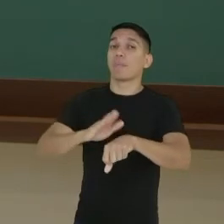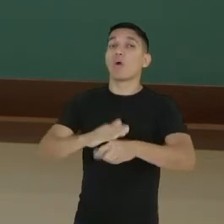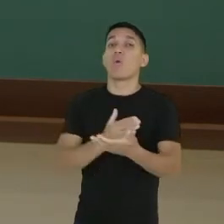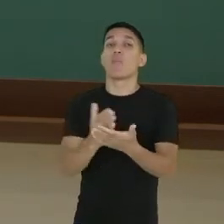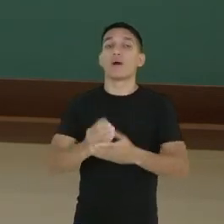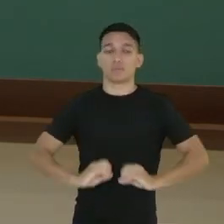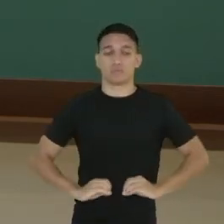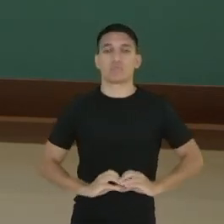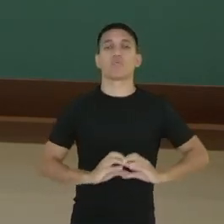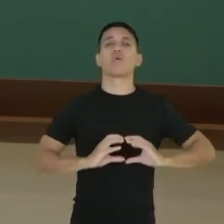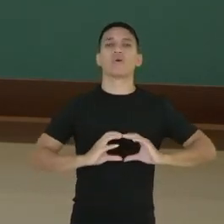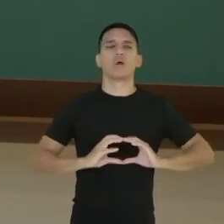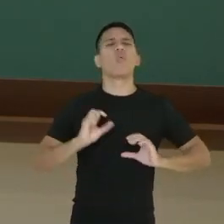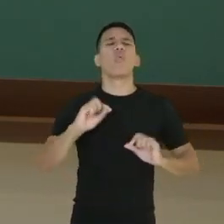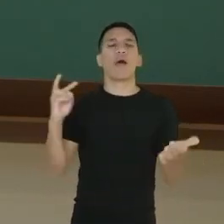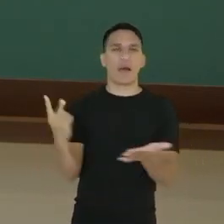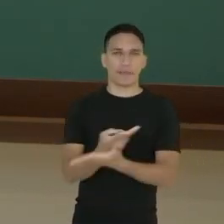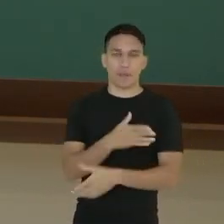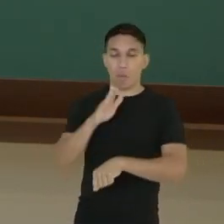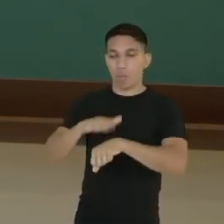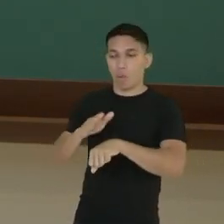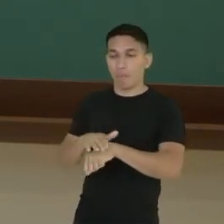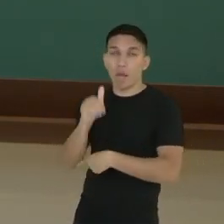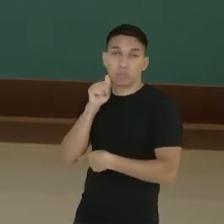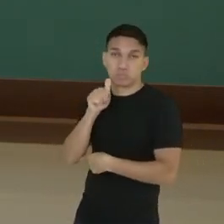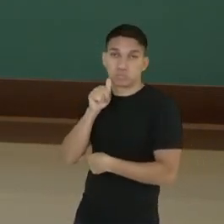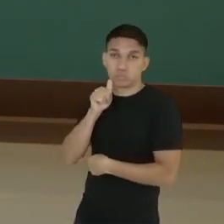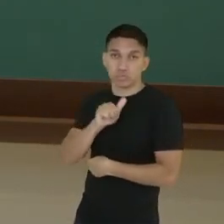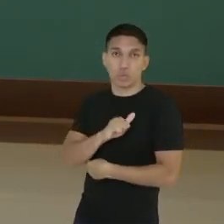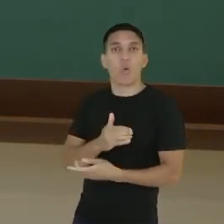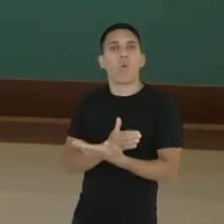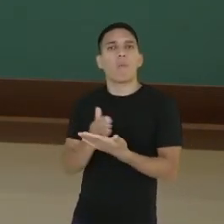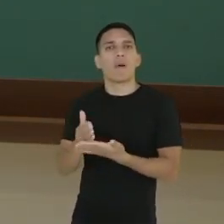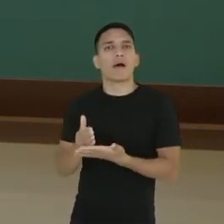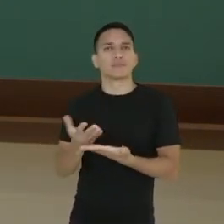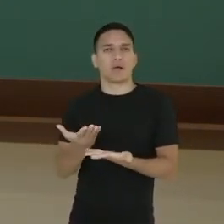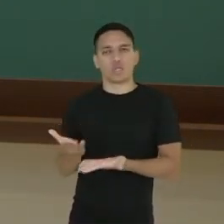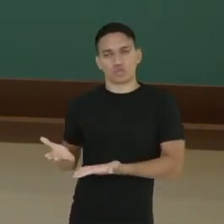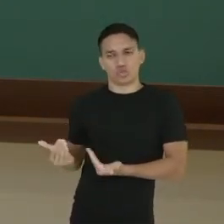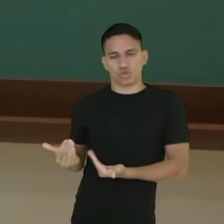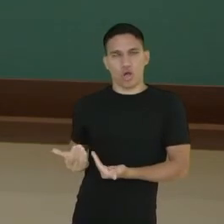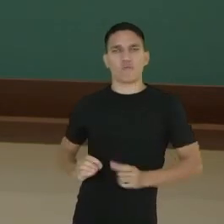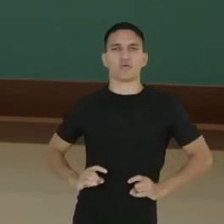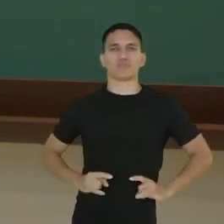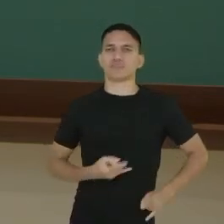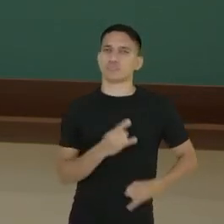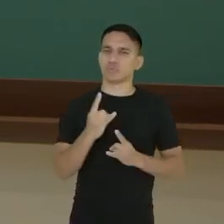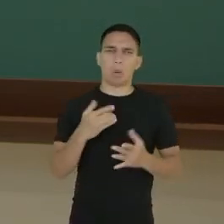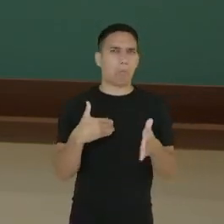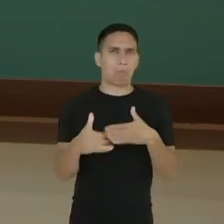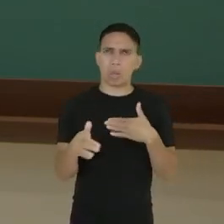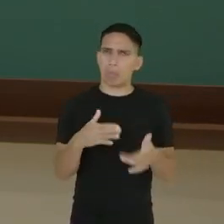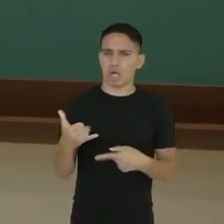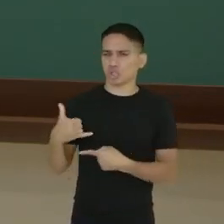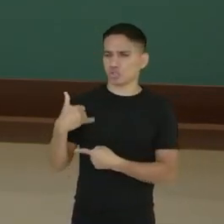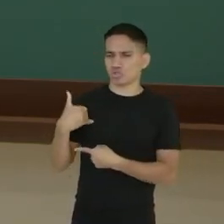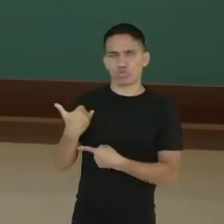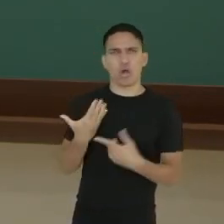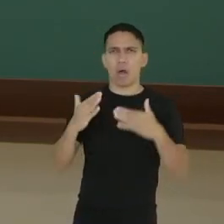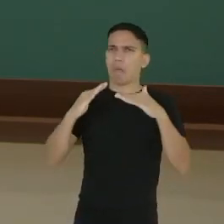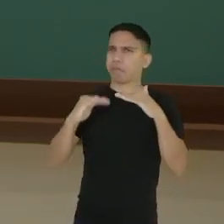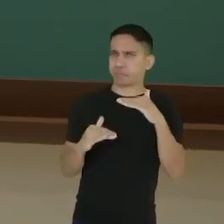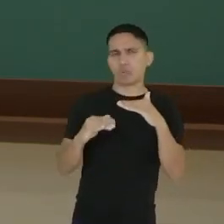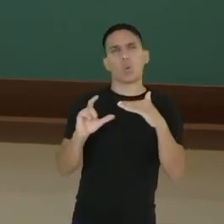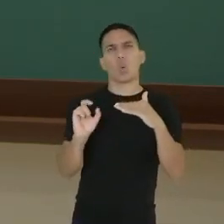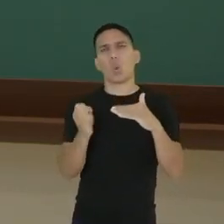acontece? Quando a menina entra na puberdade, não importa se ela tem uma puberdade precoce, se ela é muito novinha ou se